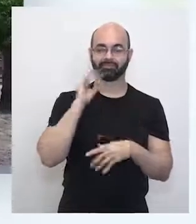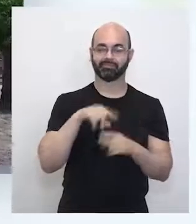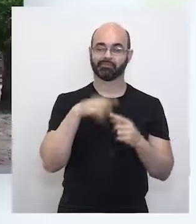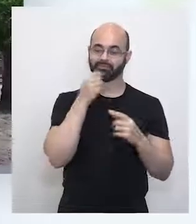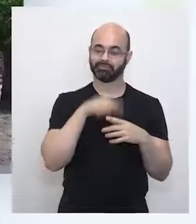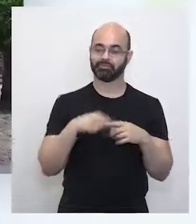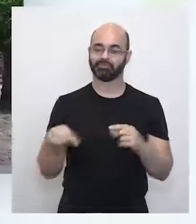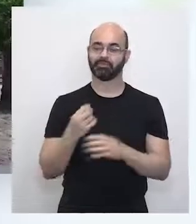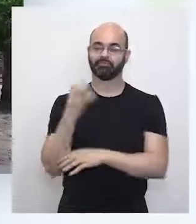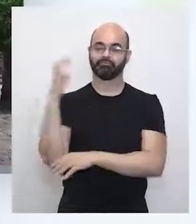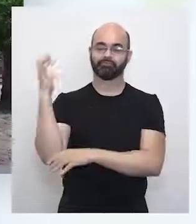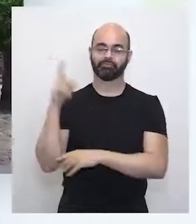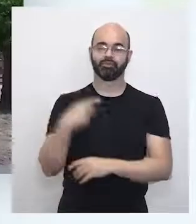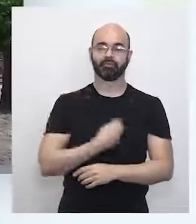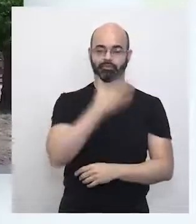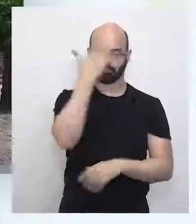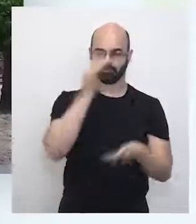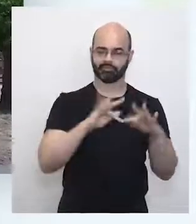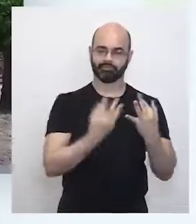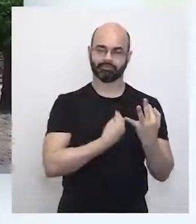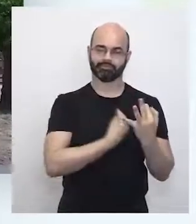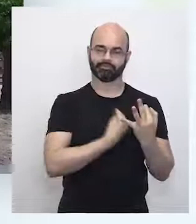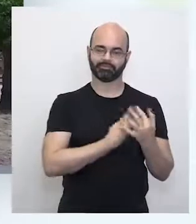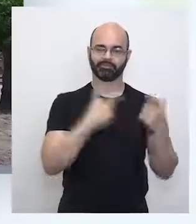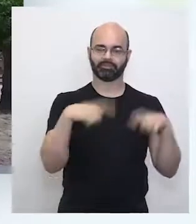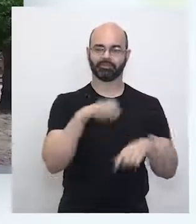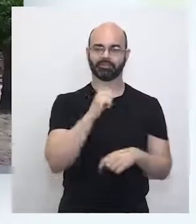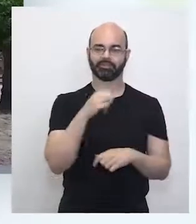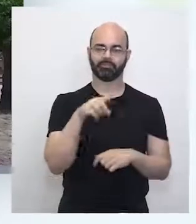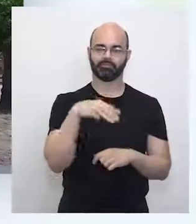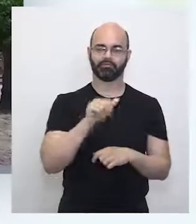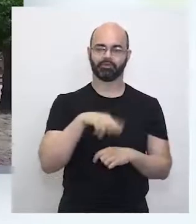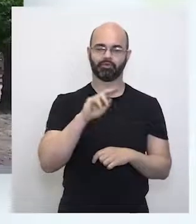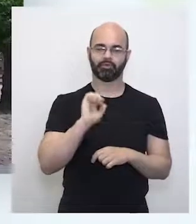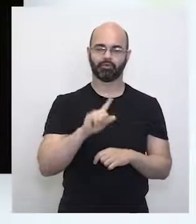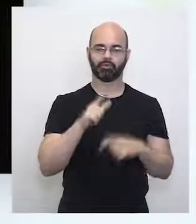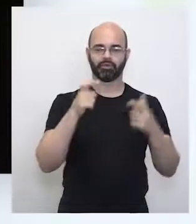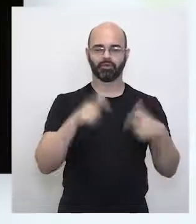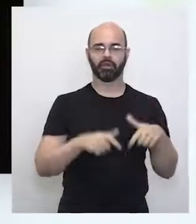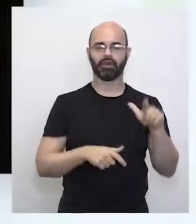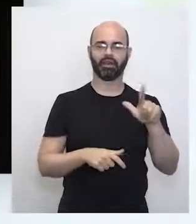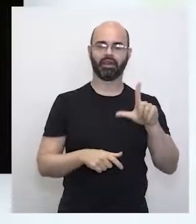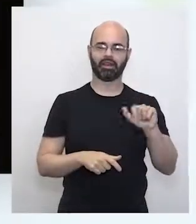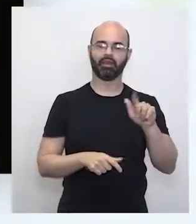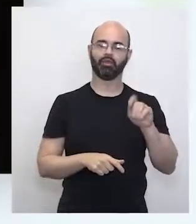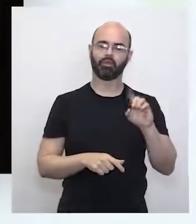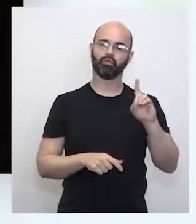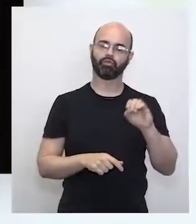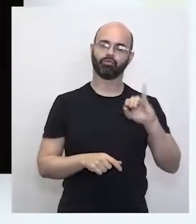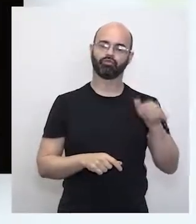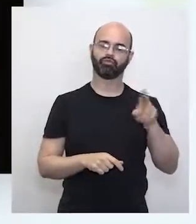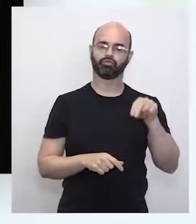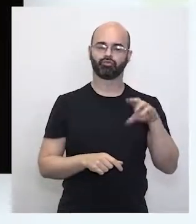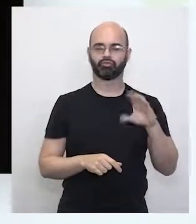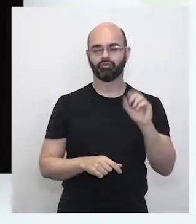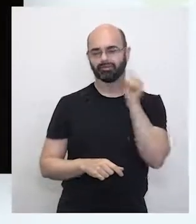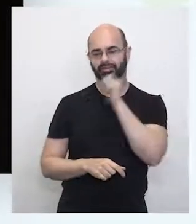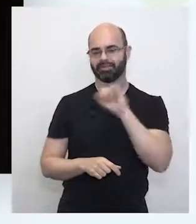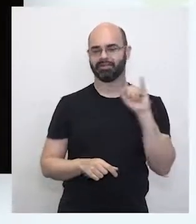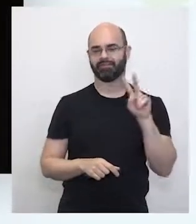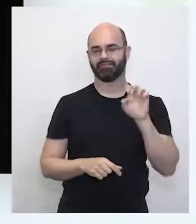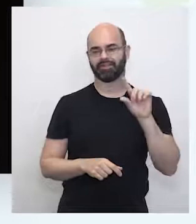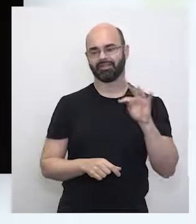várias famílias. No povoado de São Manuel, no município de Lago do Junco, a gente conhece a Dona Ivete, que